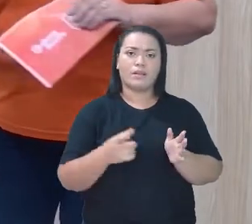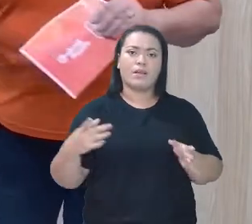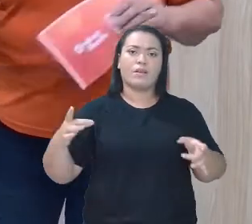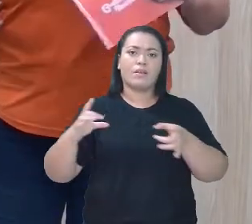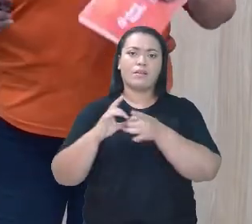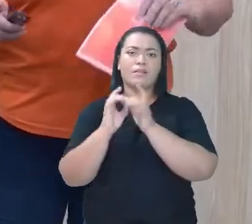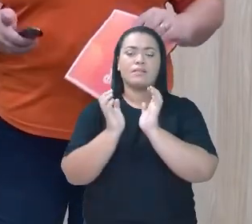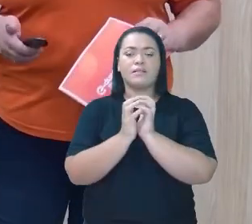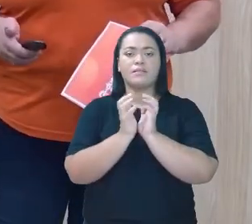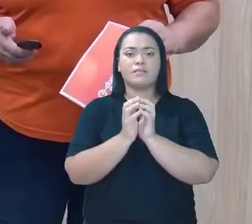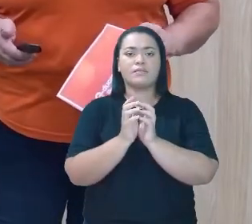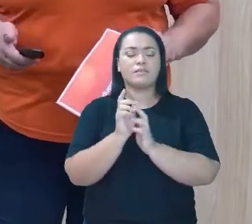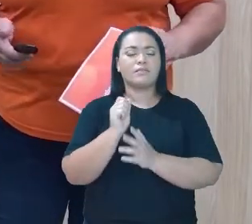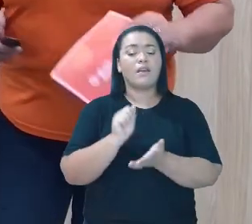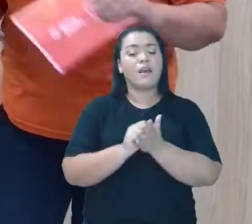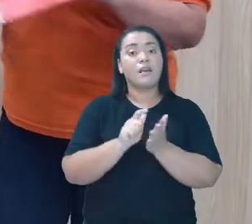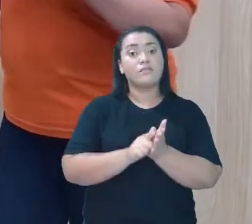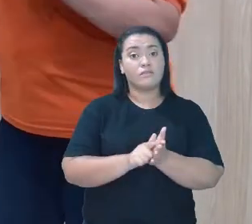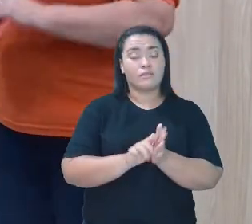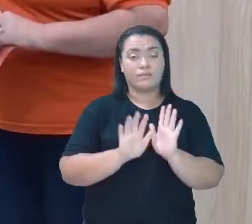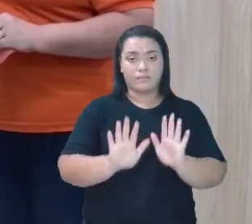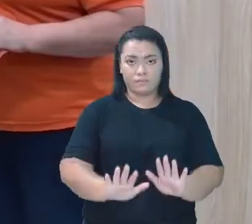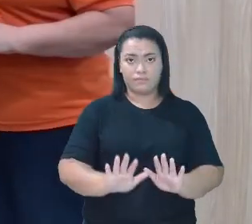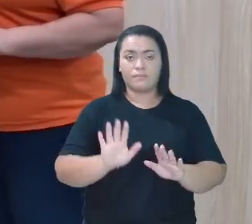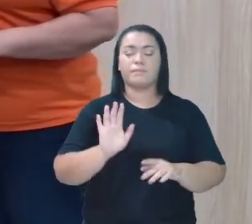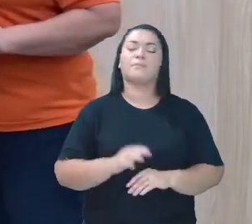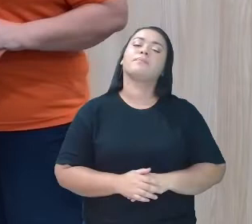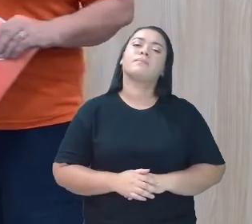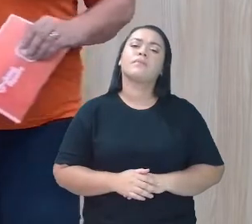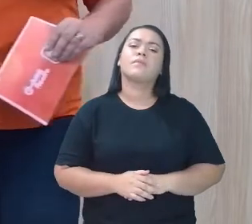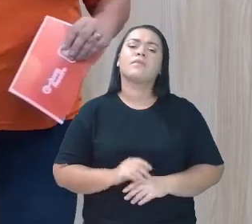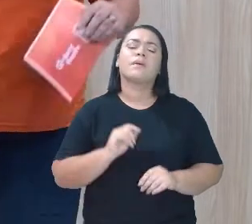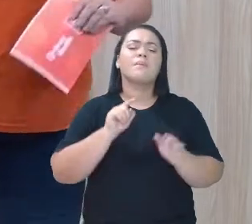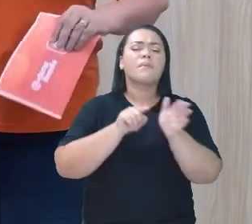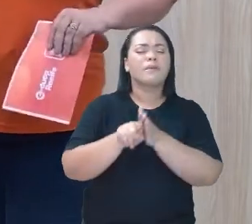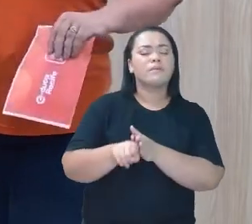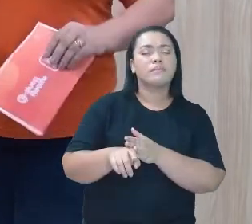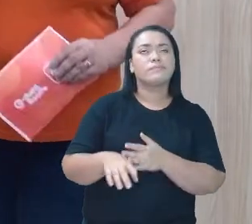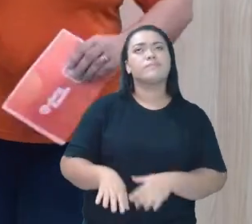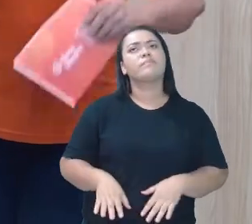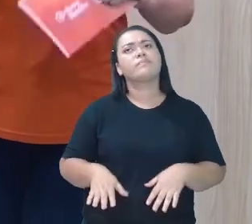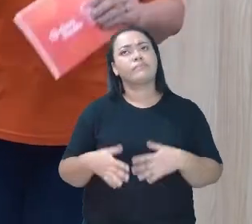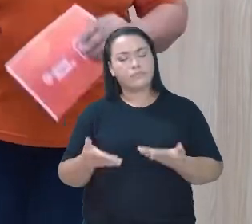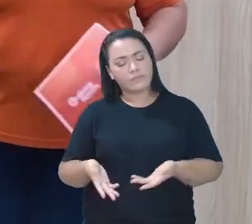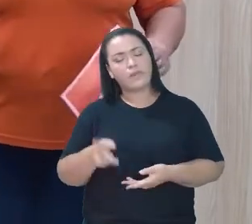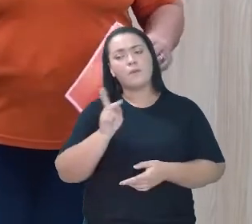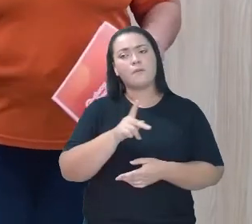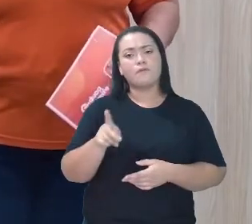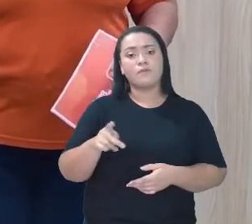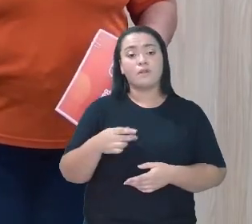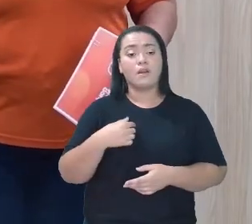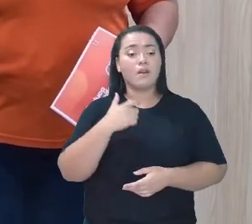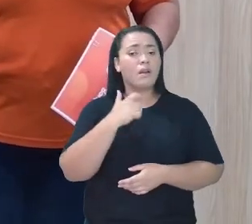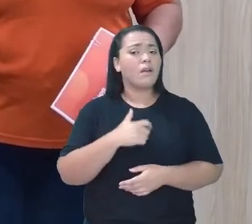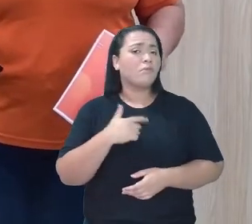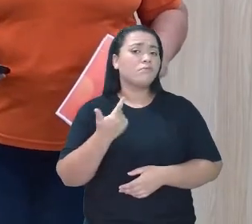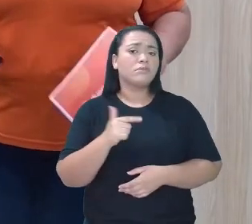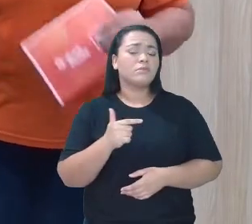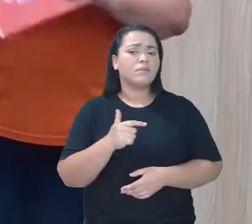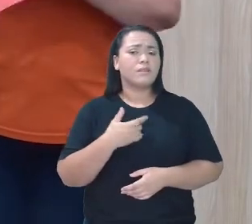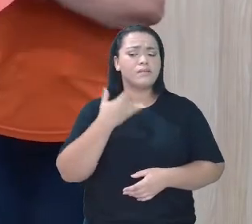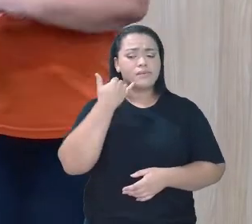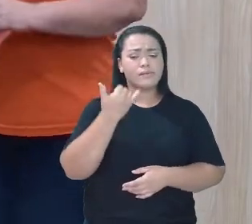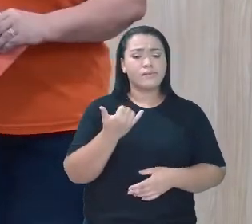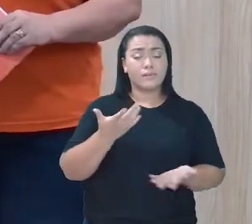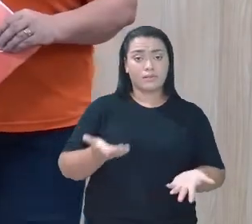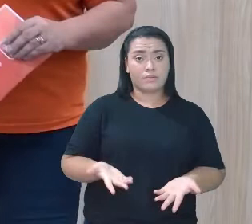Conecta Recife e agendar. Mas aí vem um questionamento. Tá, professora, e eu que não tenho celular? E